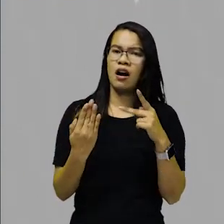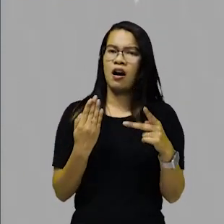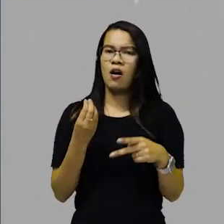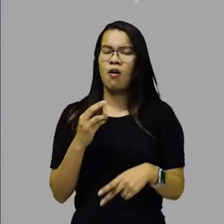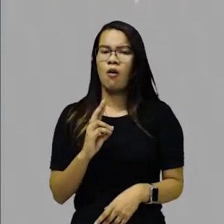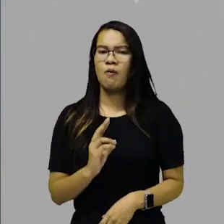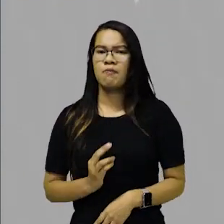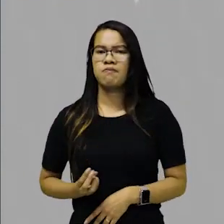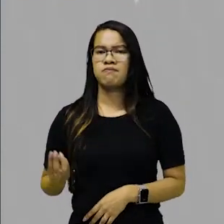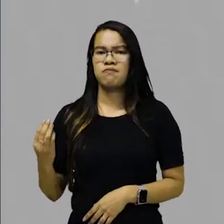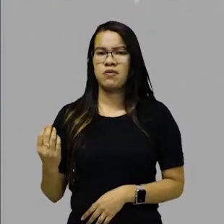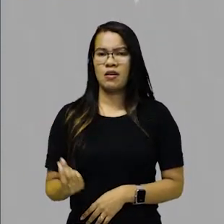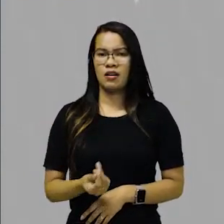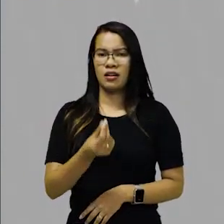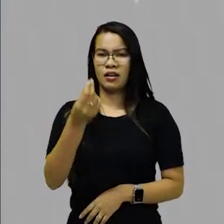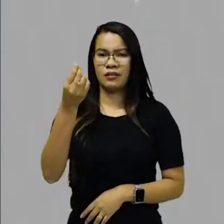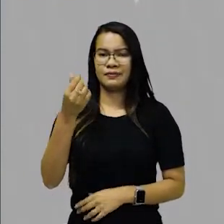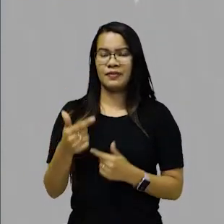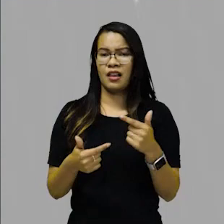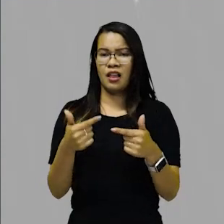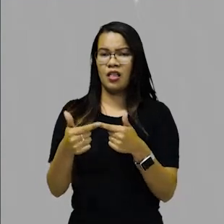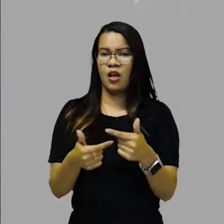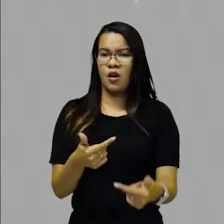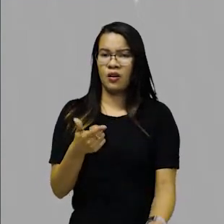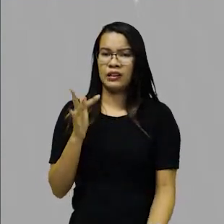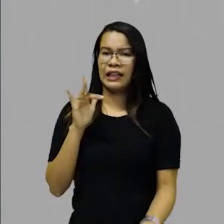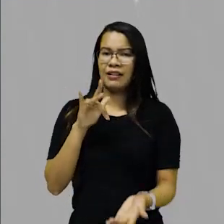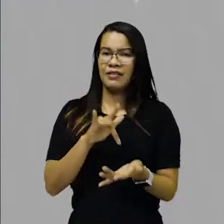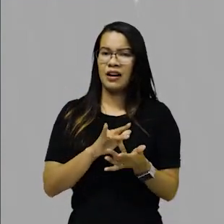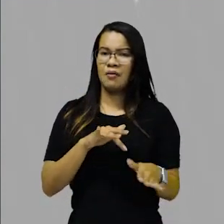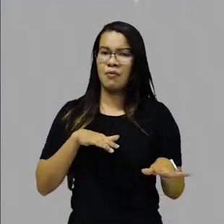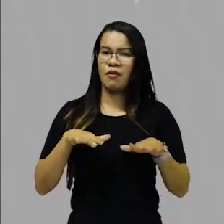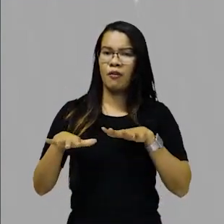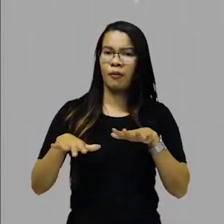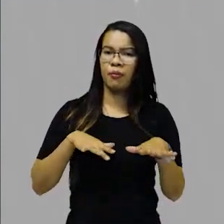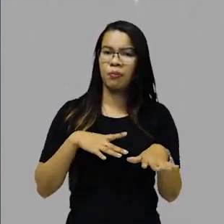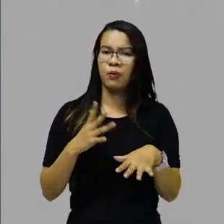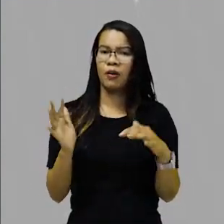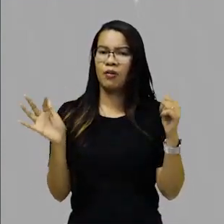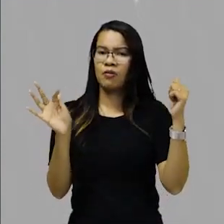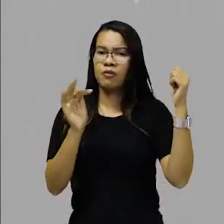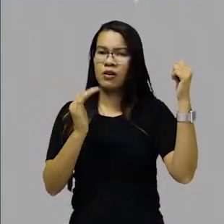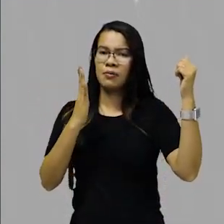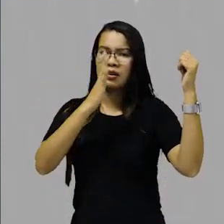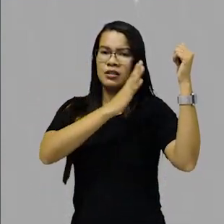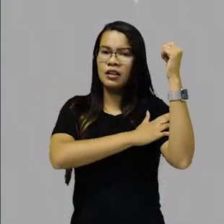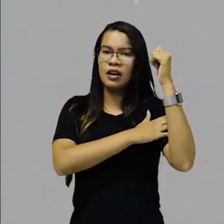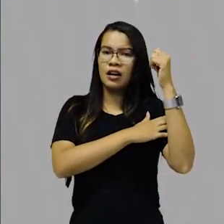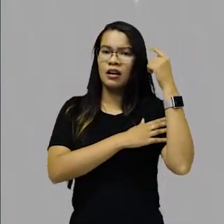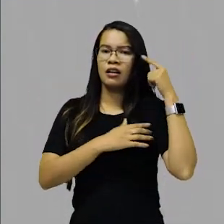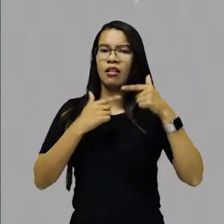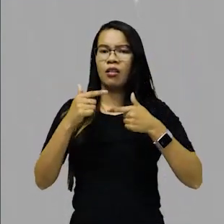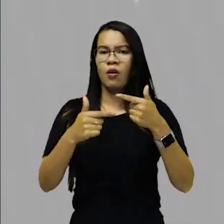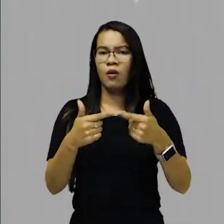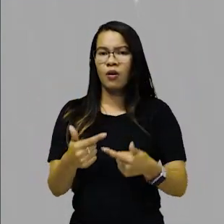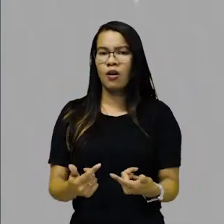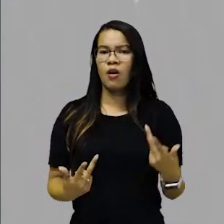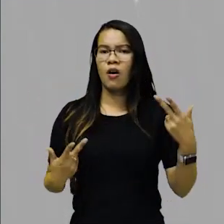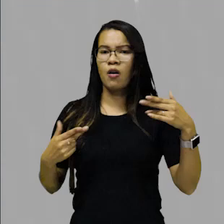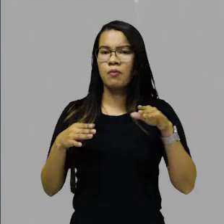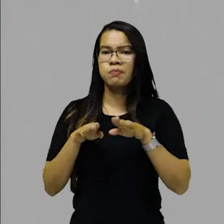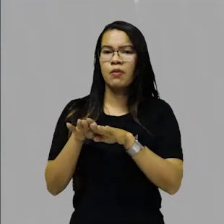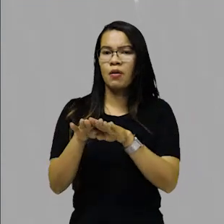material. A luta, na verdade, do movimento feminista é uma luta por igualdade de direitos em relação aos